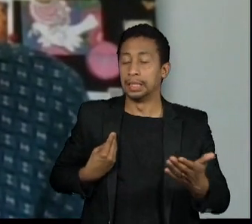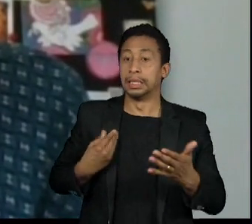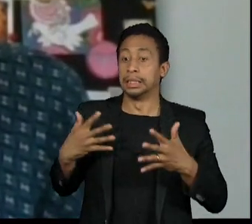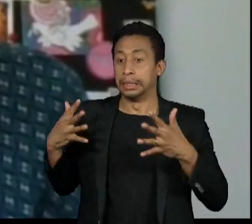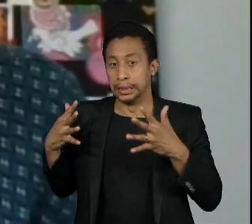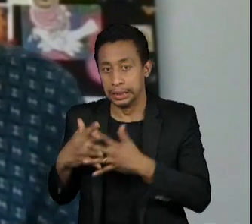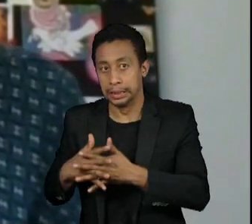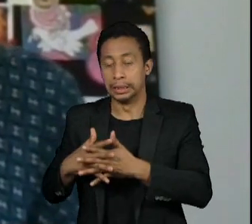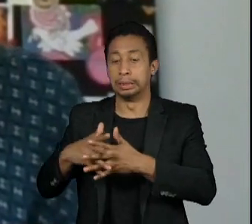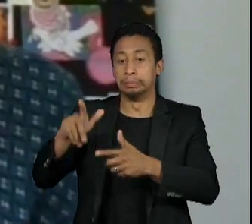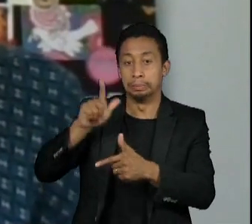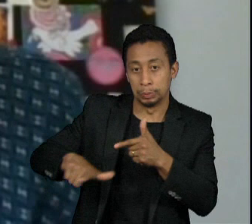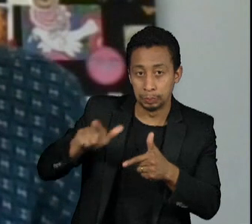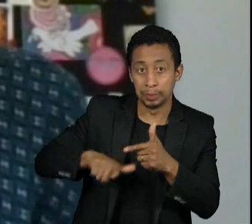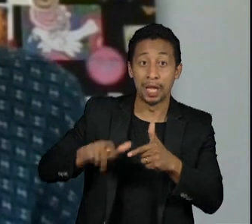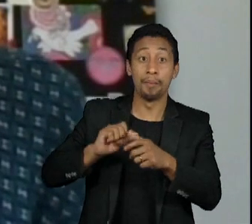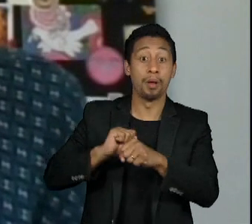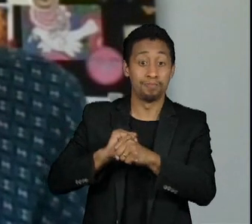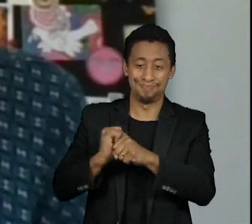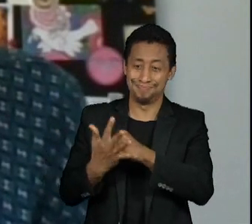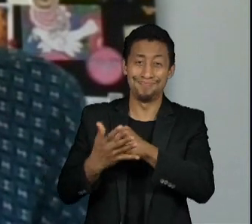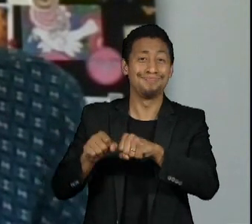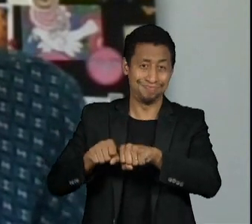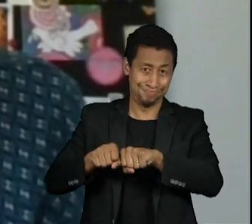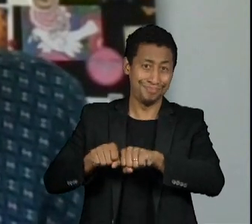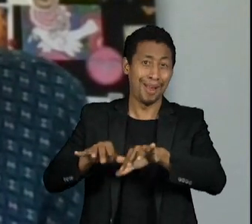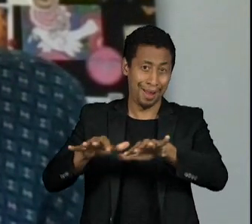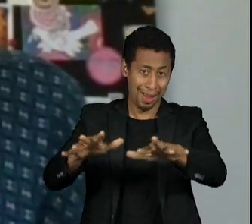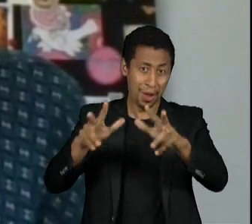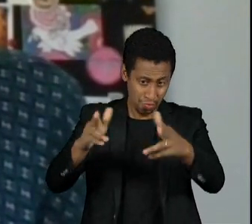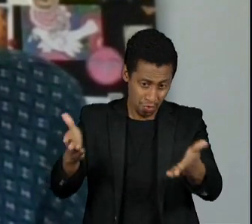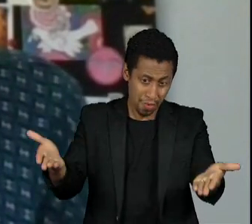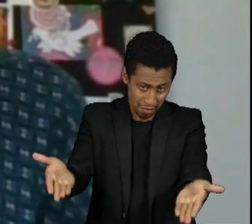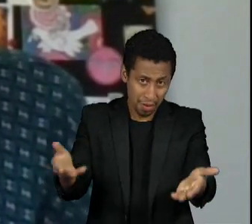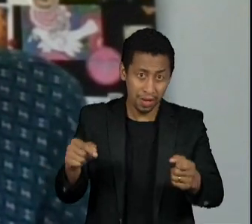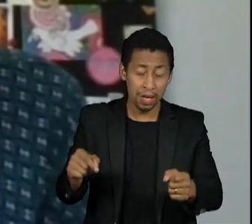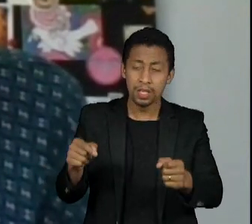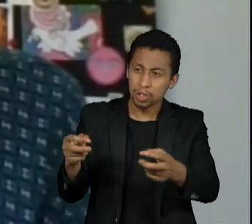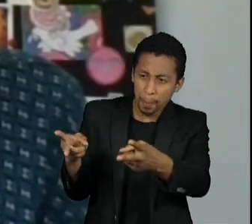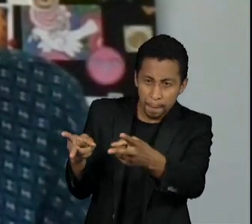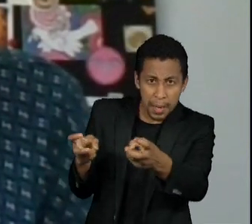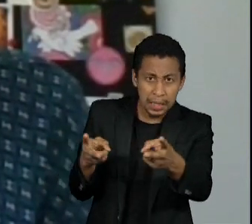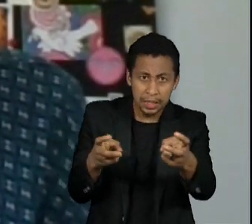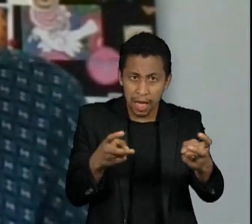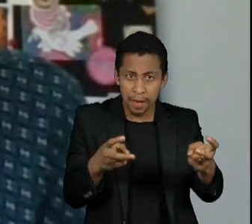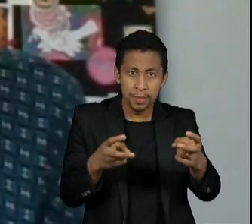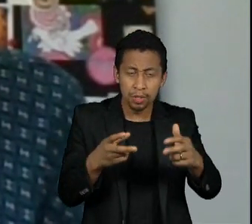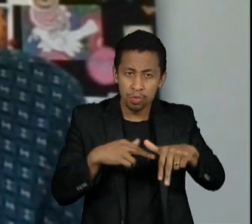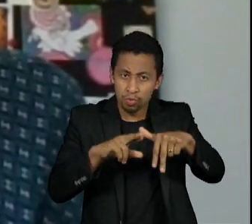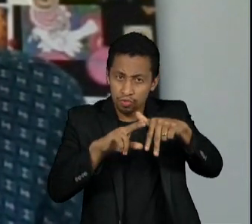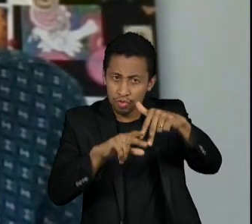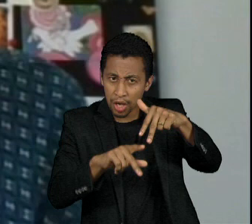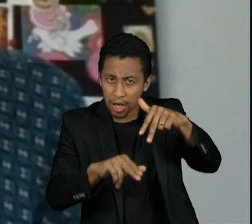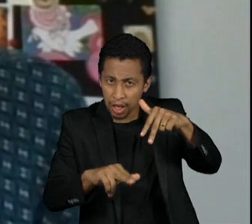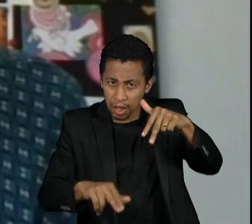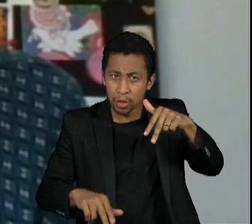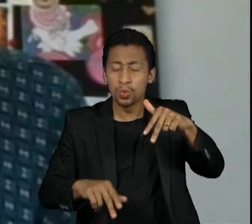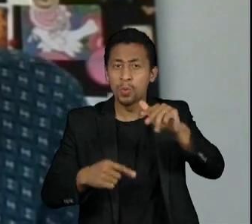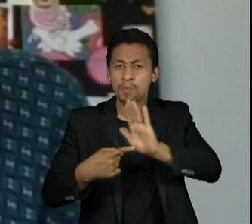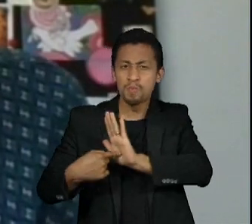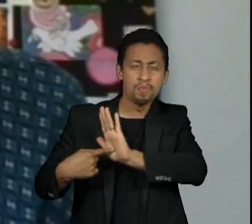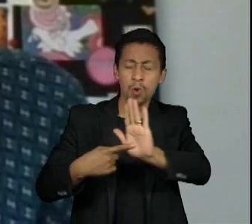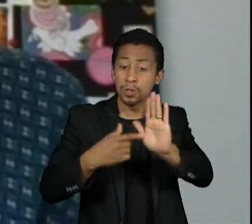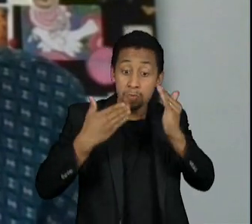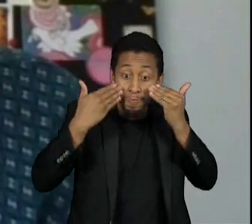Como aconteceu agora, recente, né? Com a pandemia, a gente percebe que os estereótipos de gênero, eles tendem a ser reforçados, né?